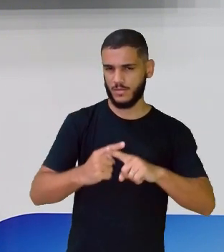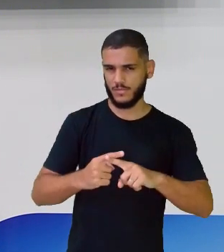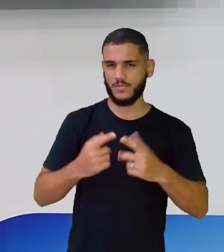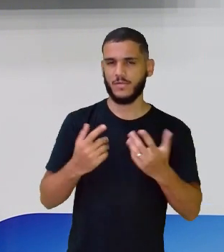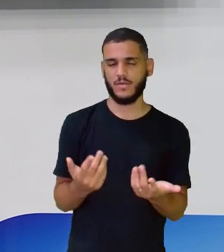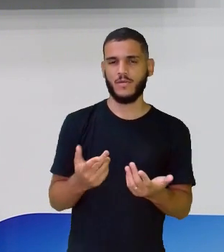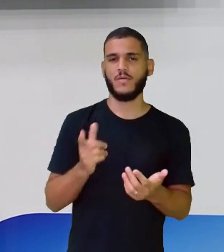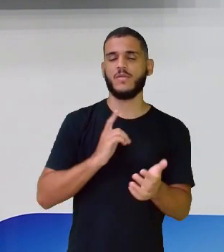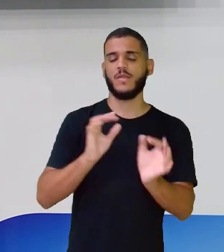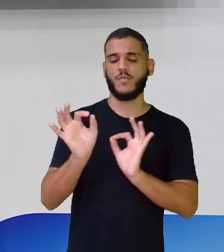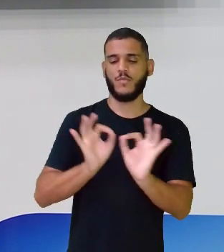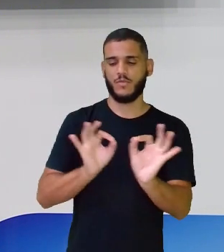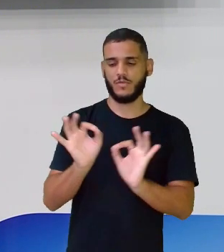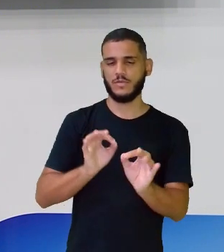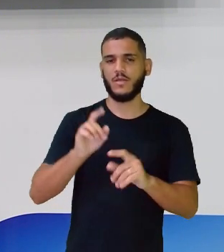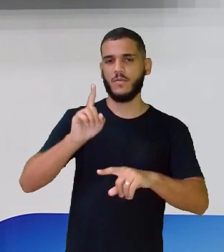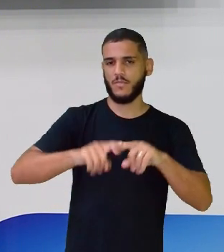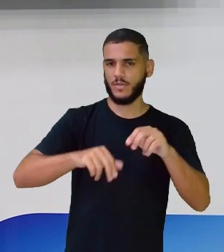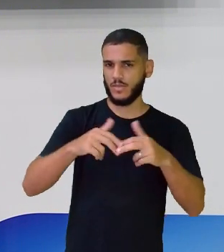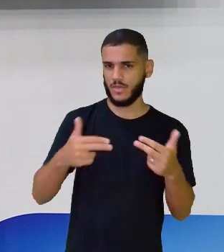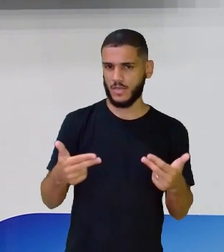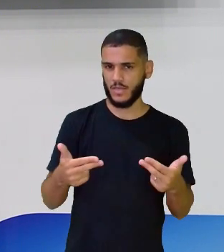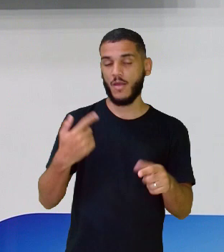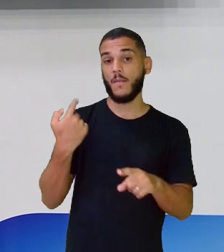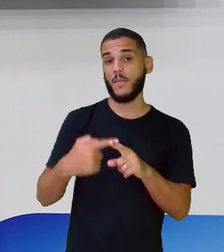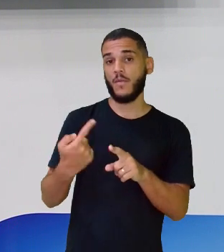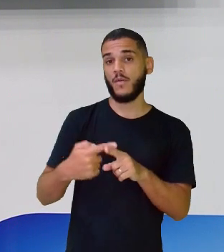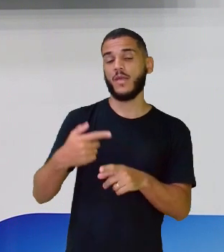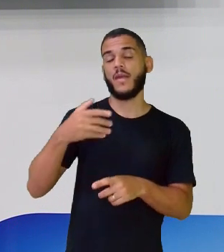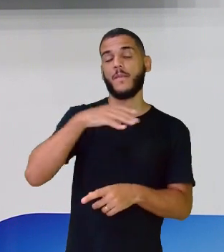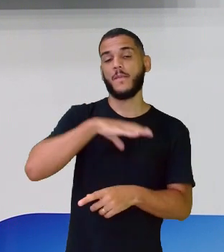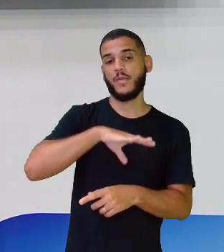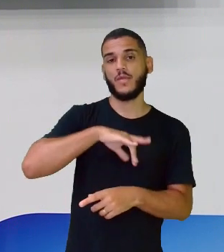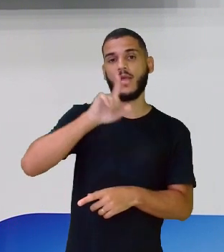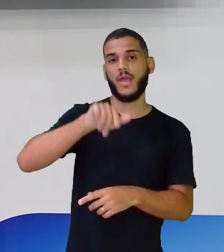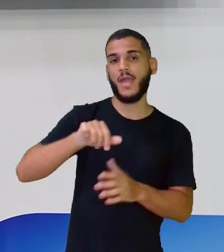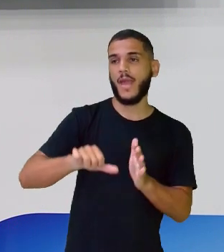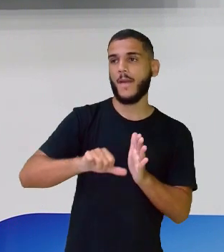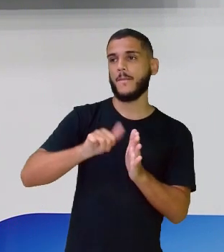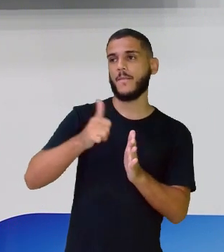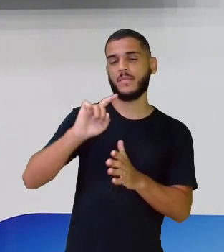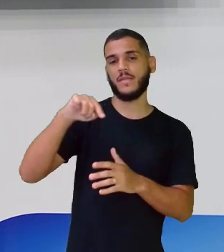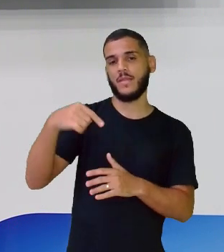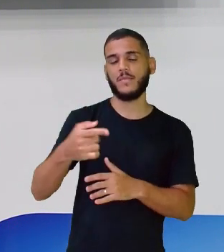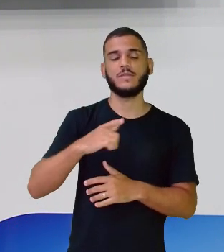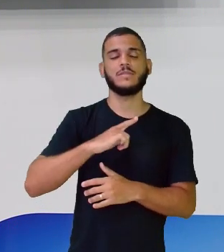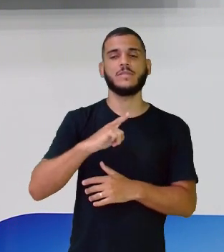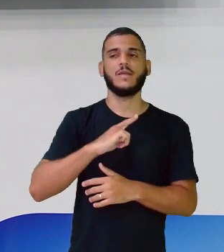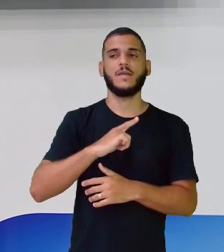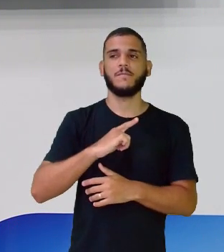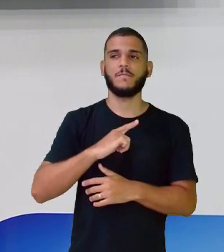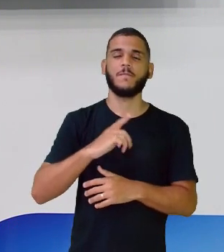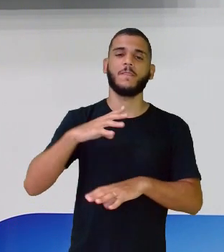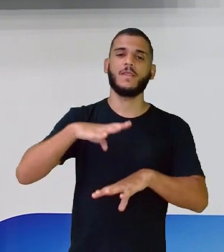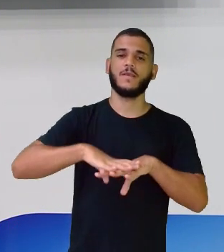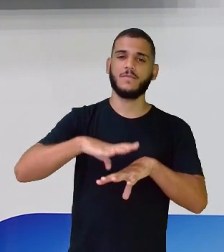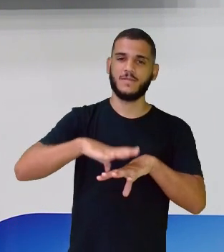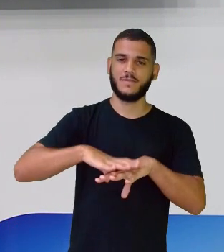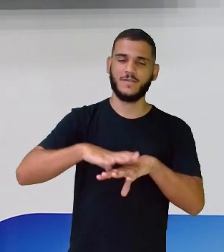aí o seu material, pois a aula de língua portuguesa é a primeira, depois vem em seguida aí a aula